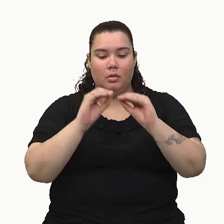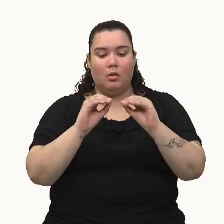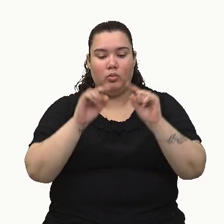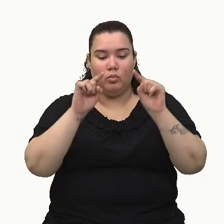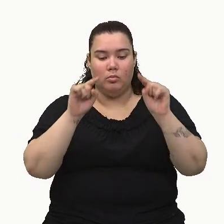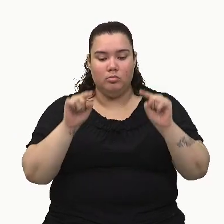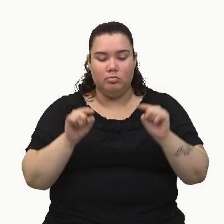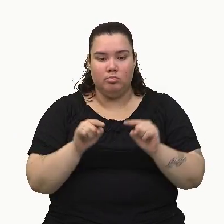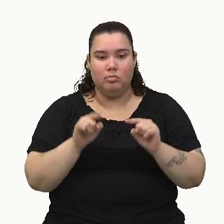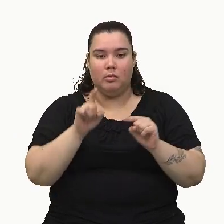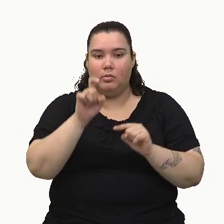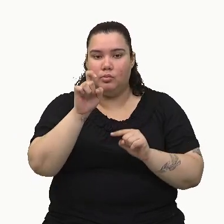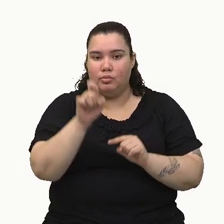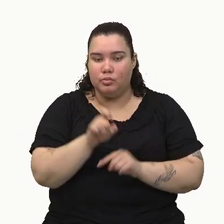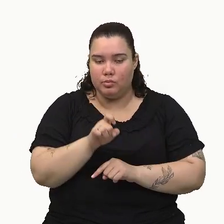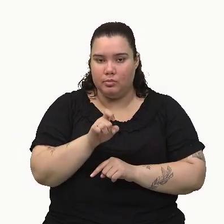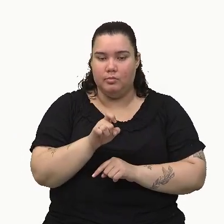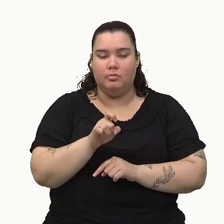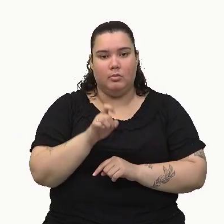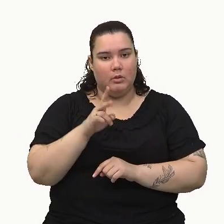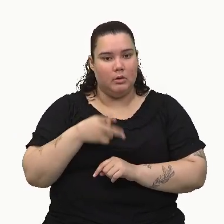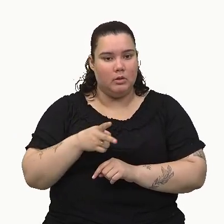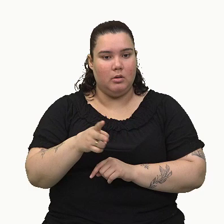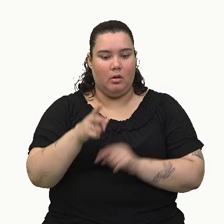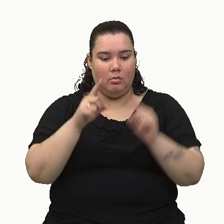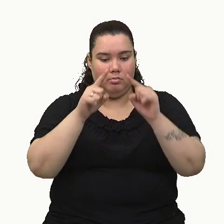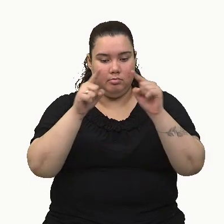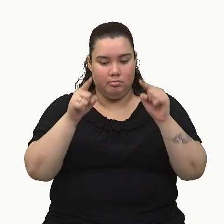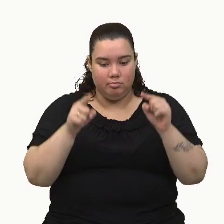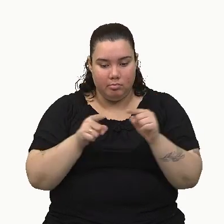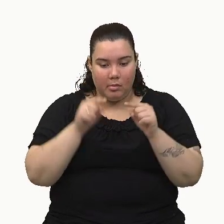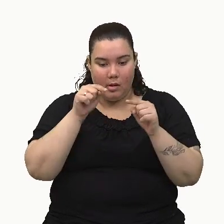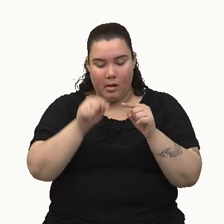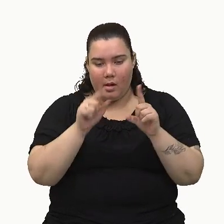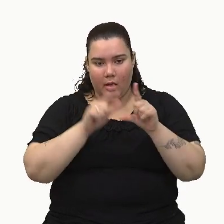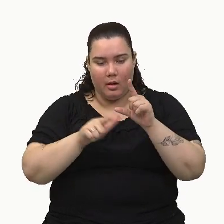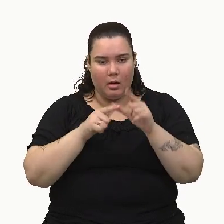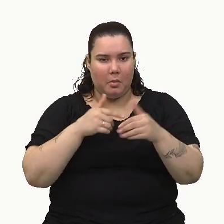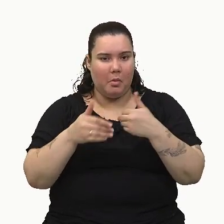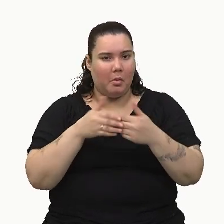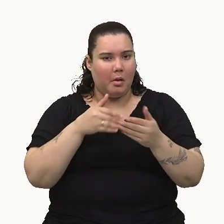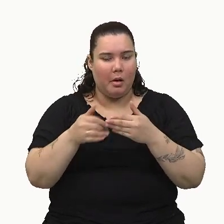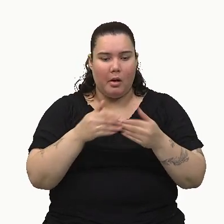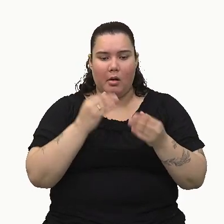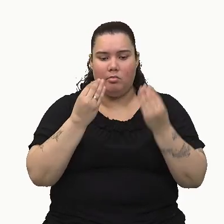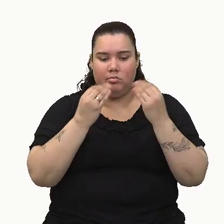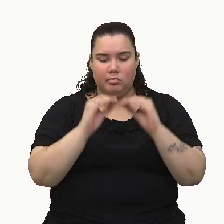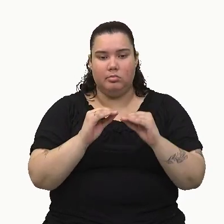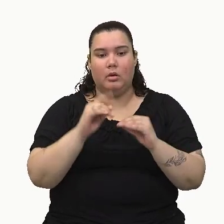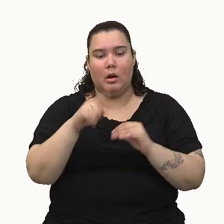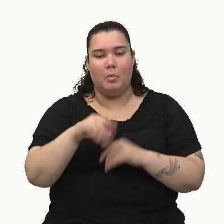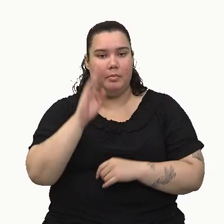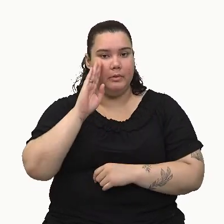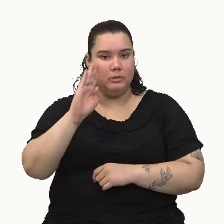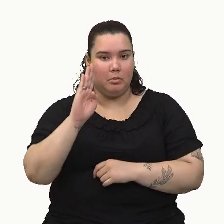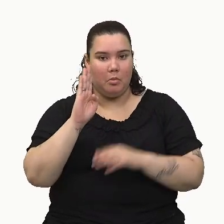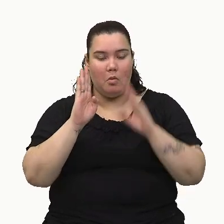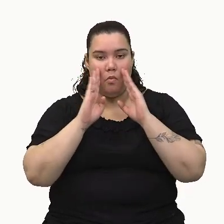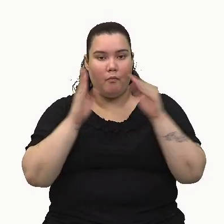E é sempre esses parênteses, a letra que está dentro dele, que vai mandar, tá bom?